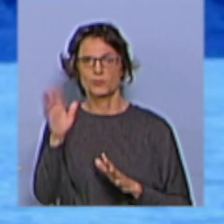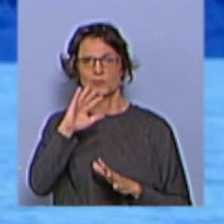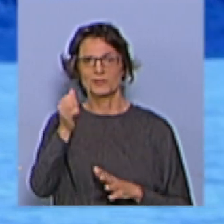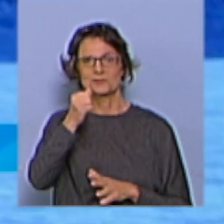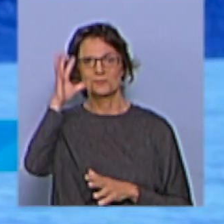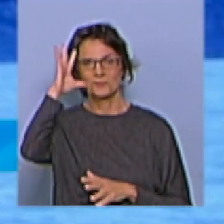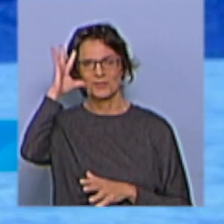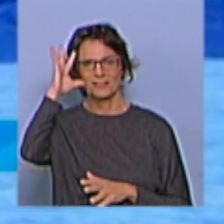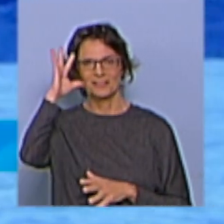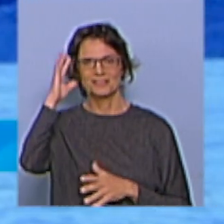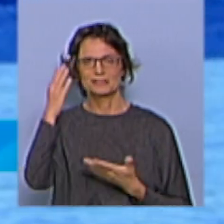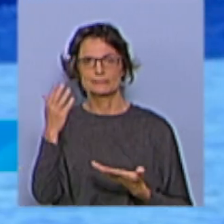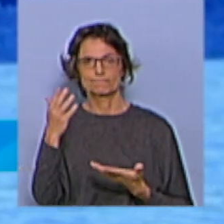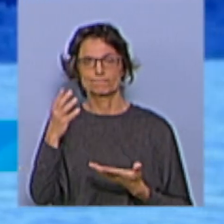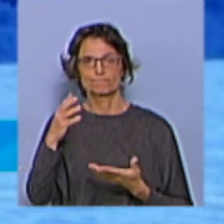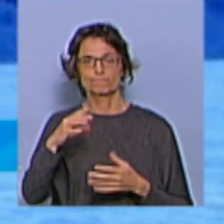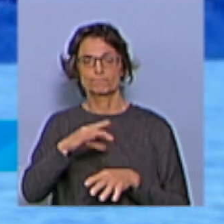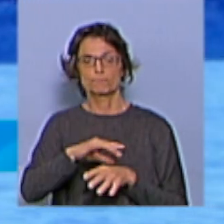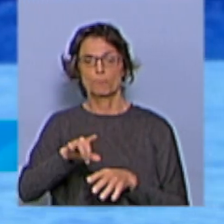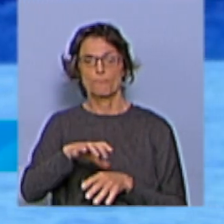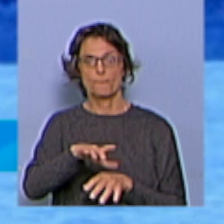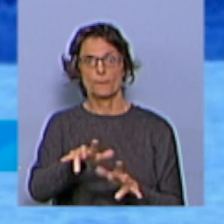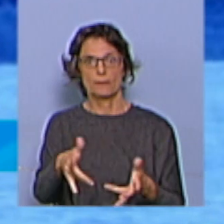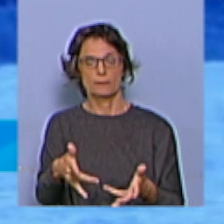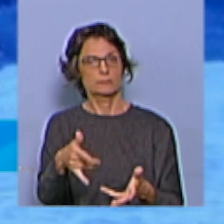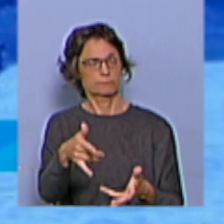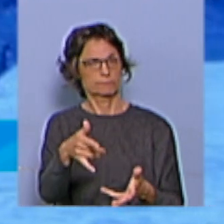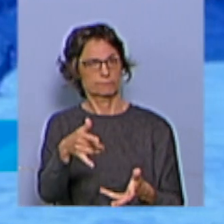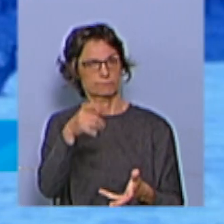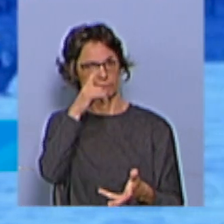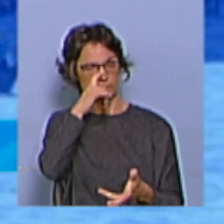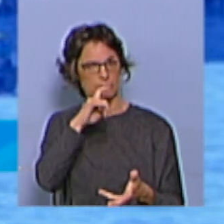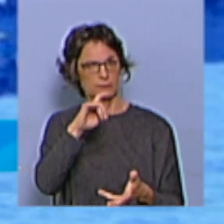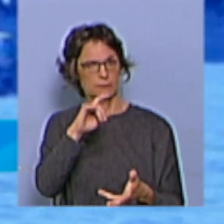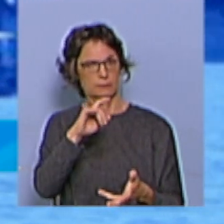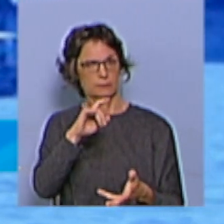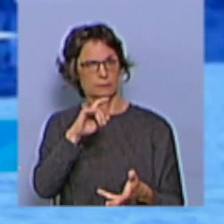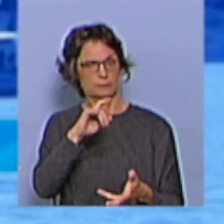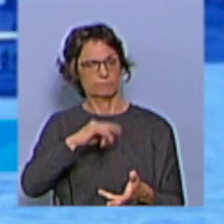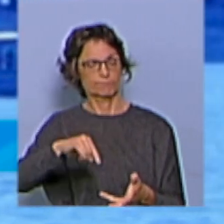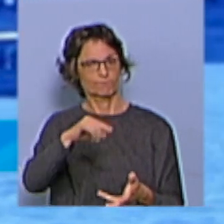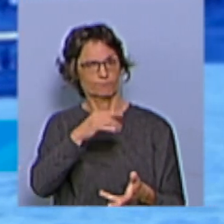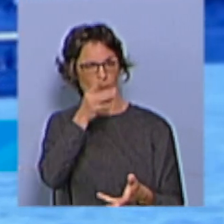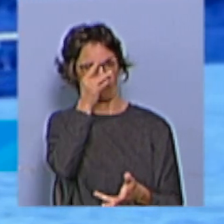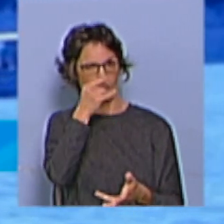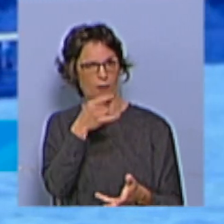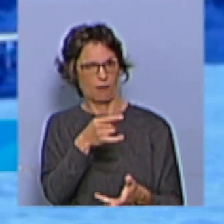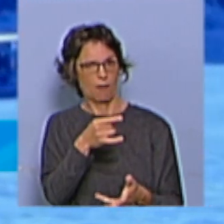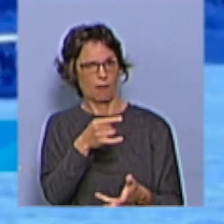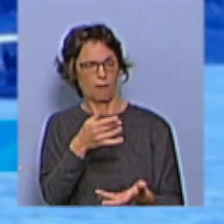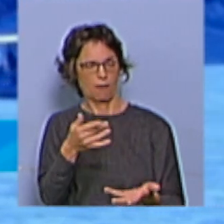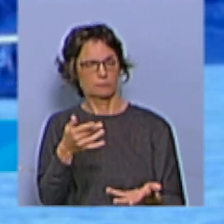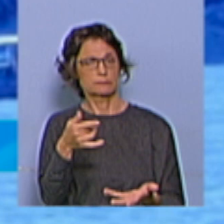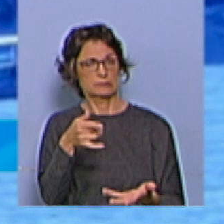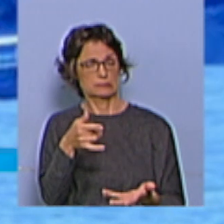muito boa tarde. A pandemia veio recordar a fragilidade da nossa condição, provar a importância de um